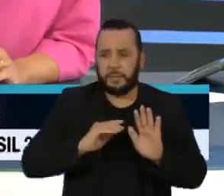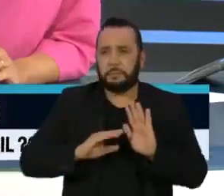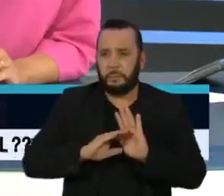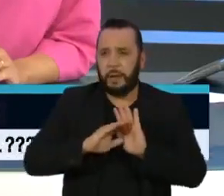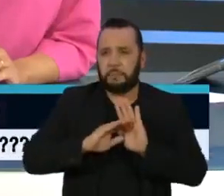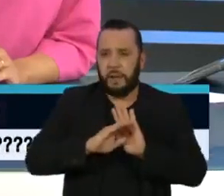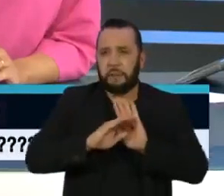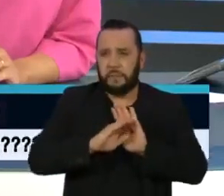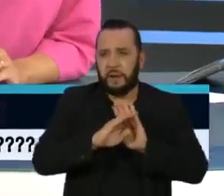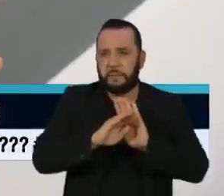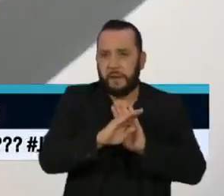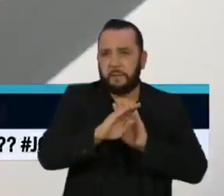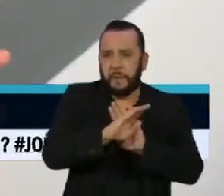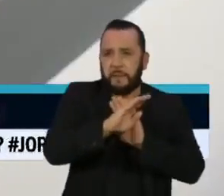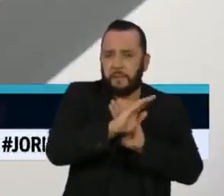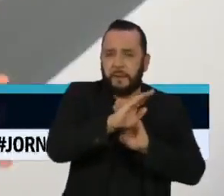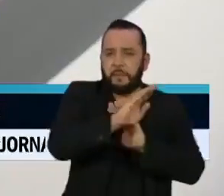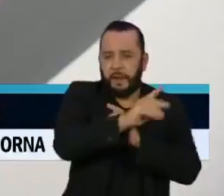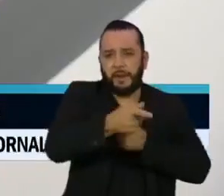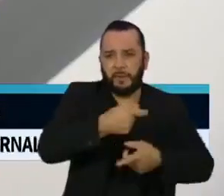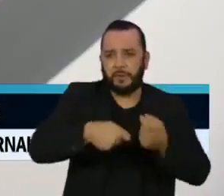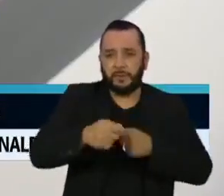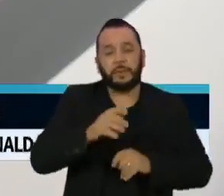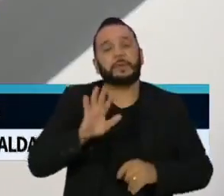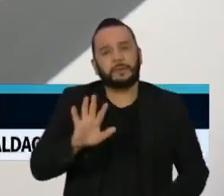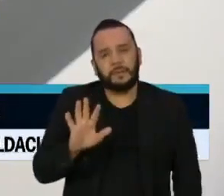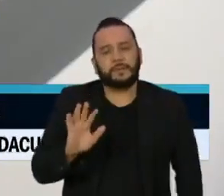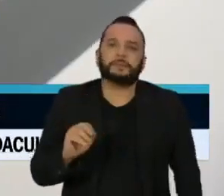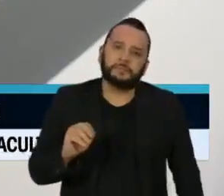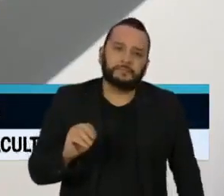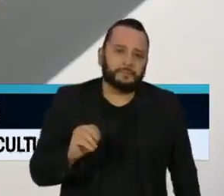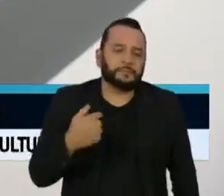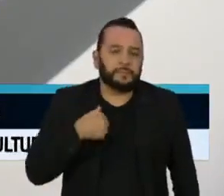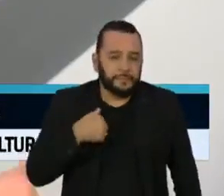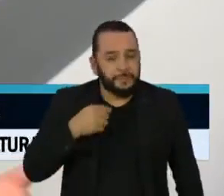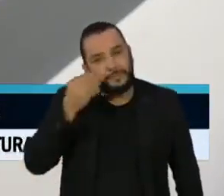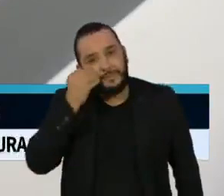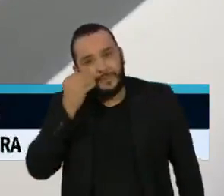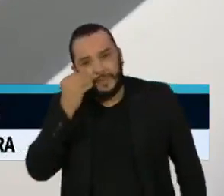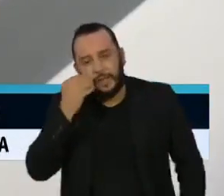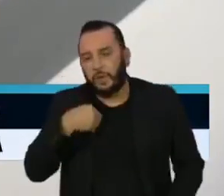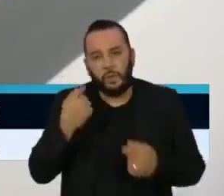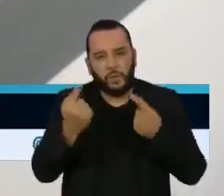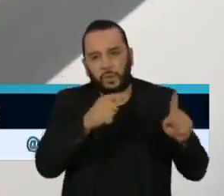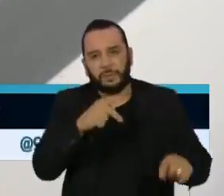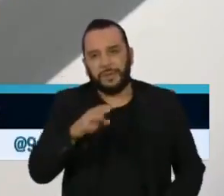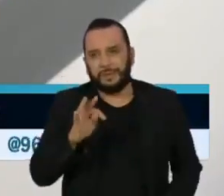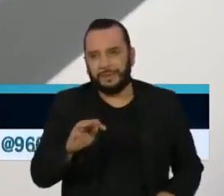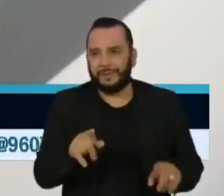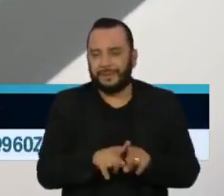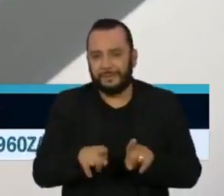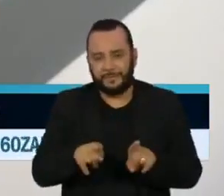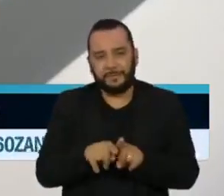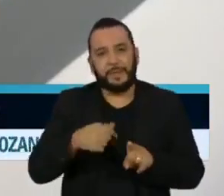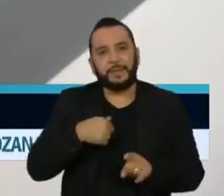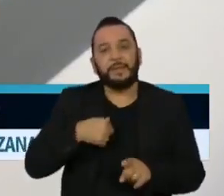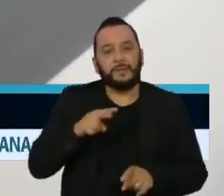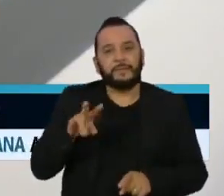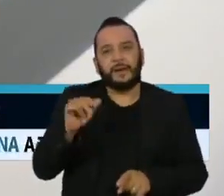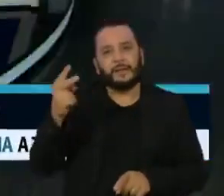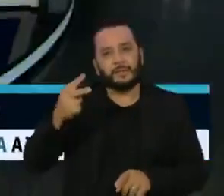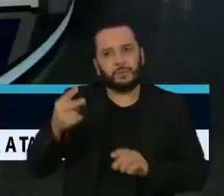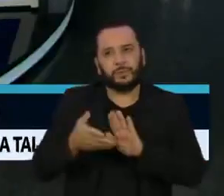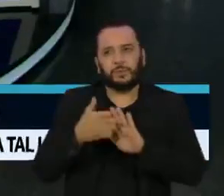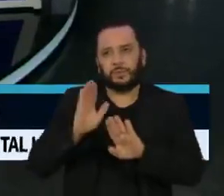meleca né E aí vai ele vai para o tudo ou nada apelando por antipetismo e ser empurrado por segundo turno